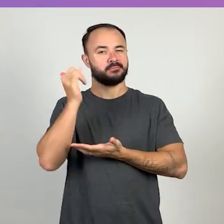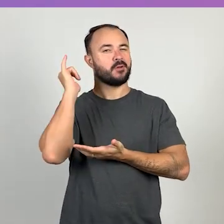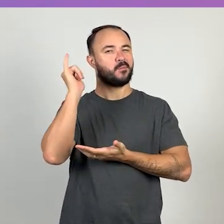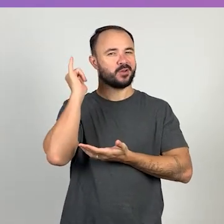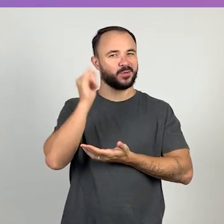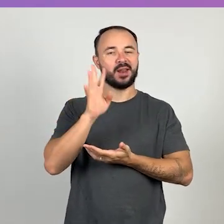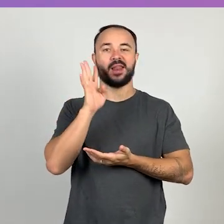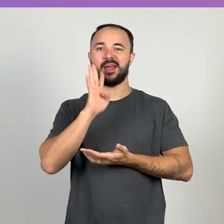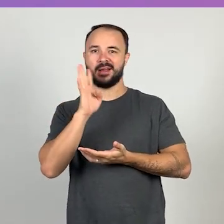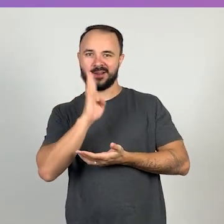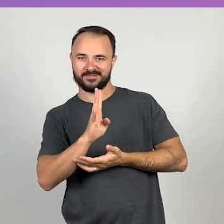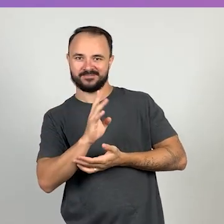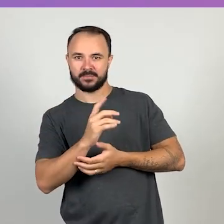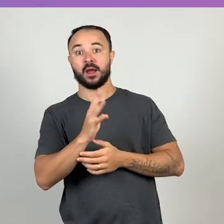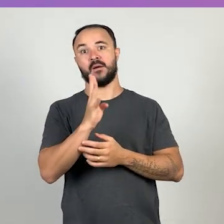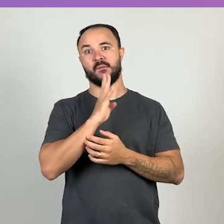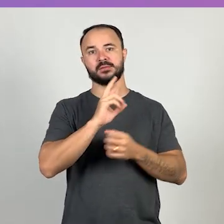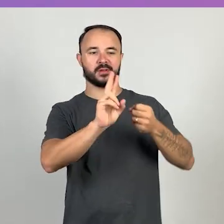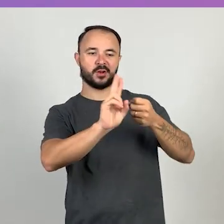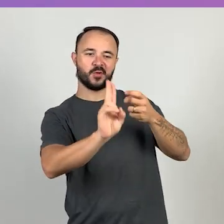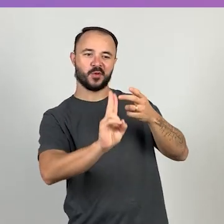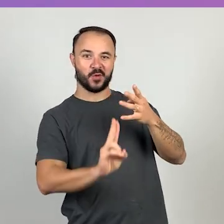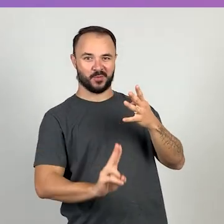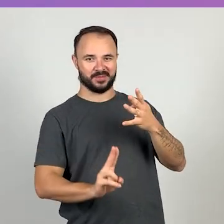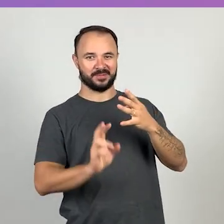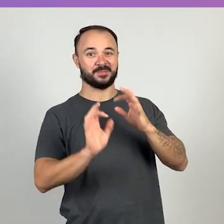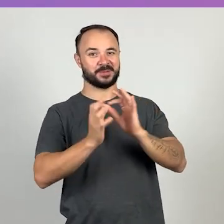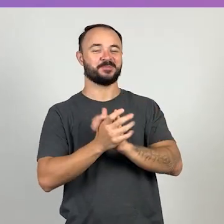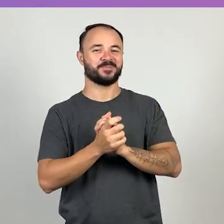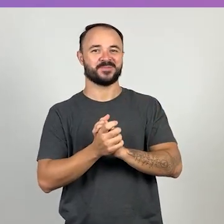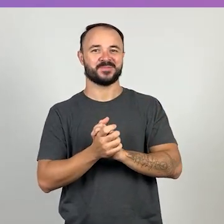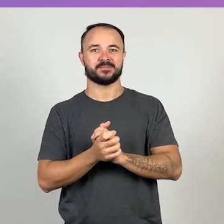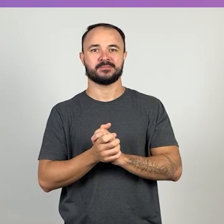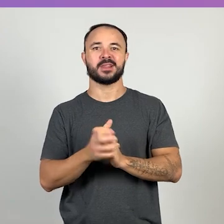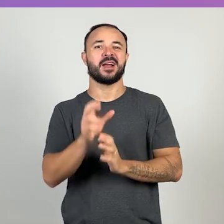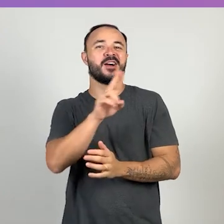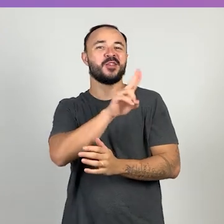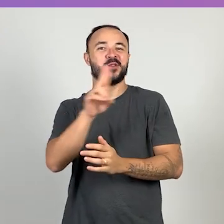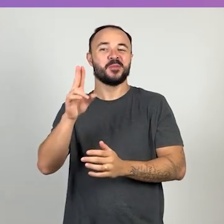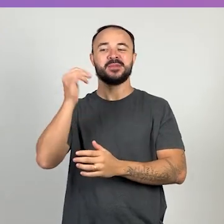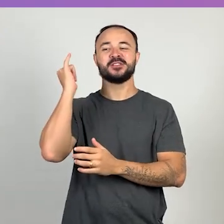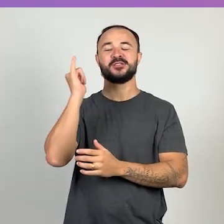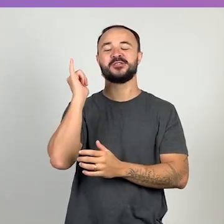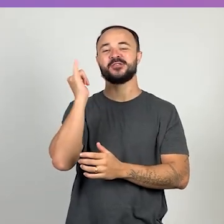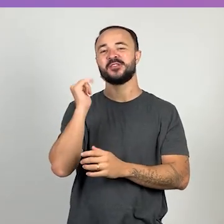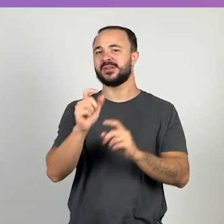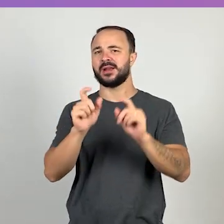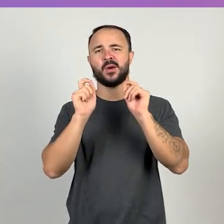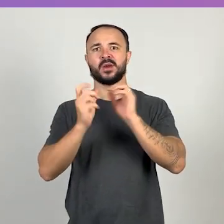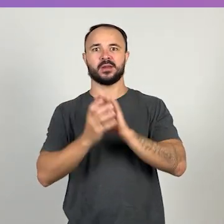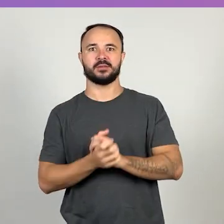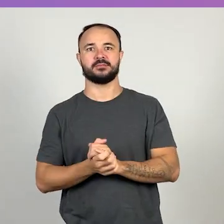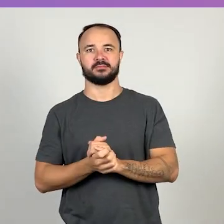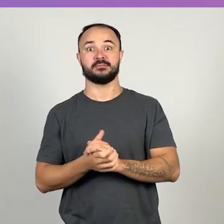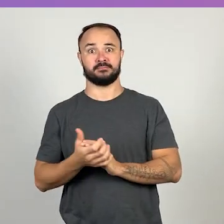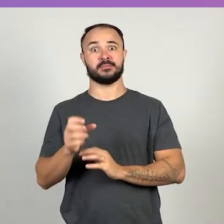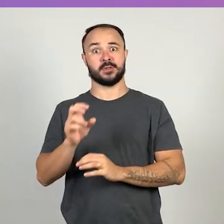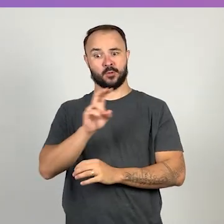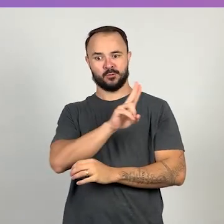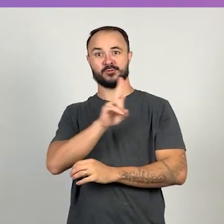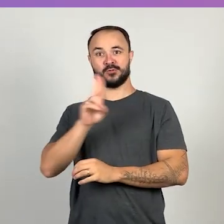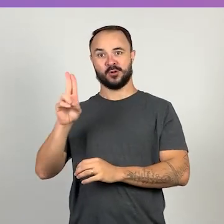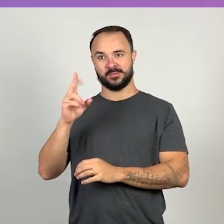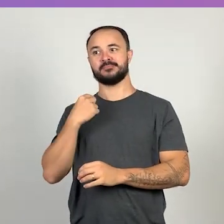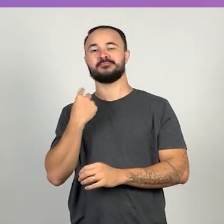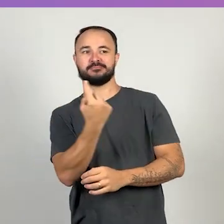para a gente conhecer nomes. O nome da nossa história de hoje é o nome